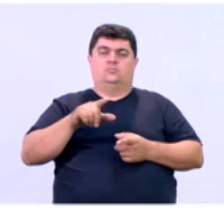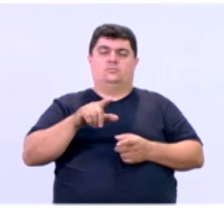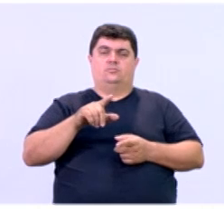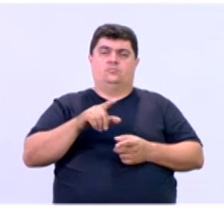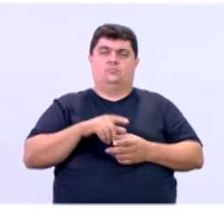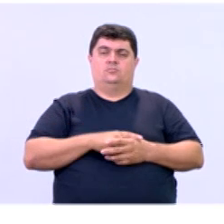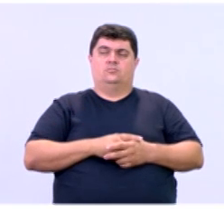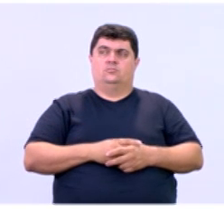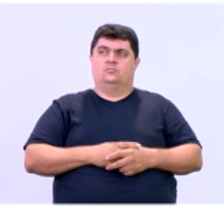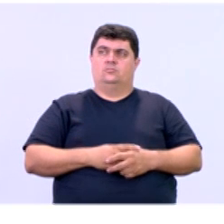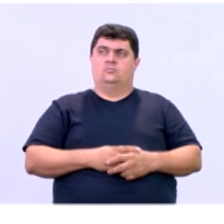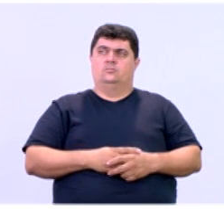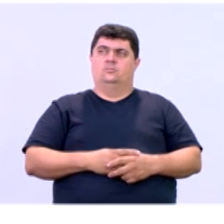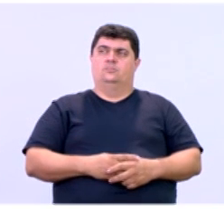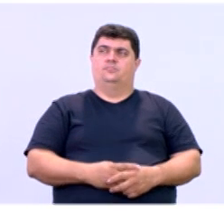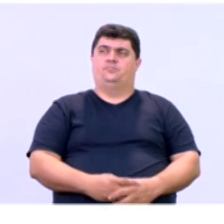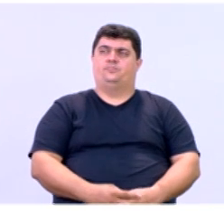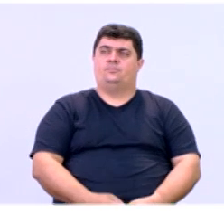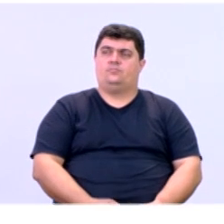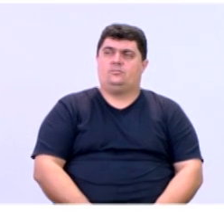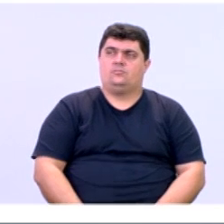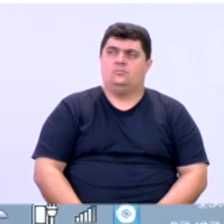tamanho máximo de recebimento.